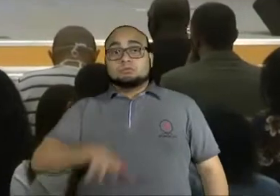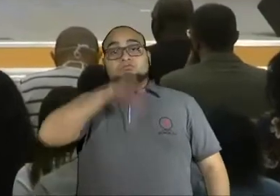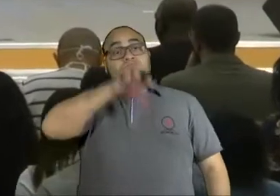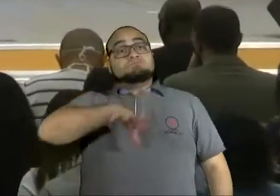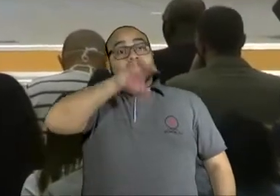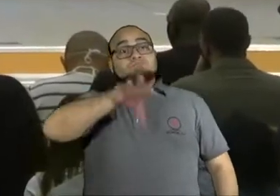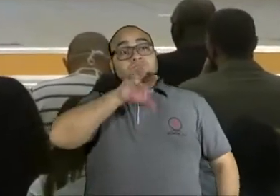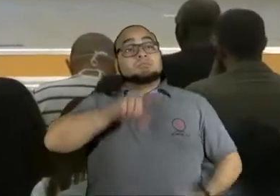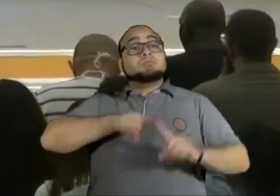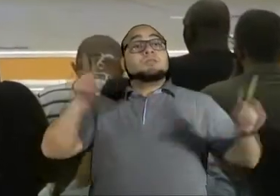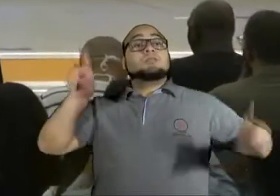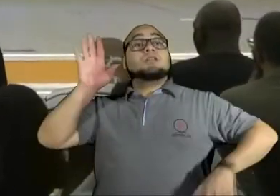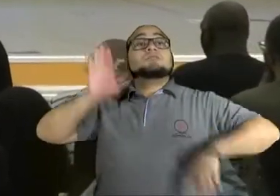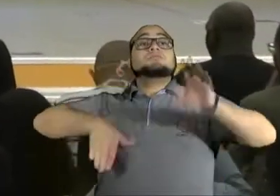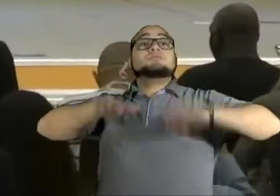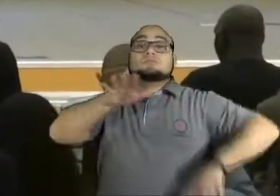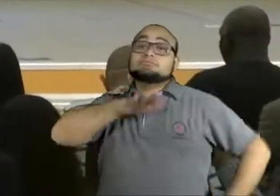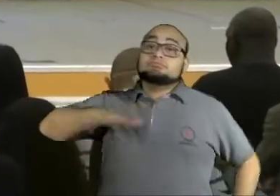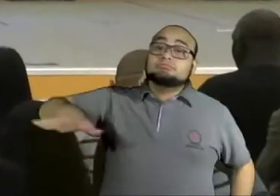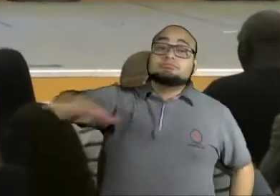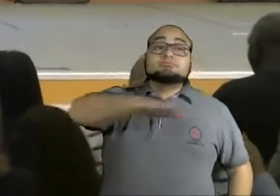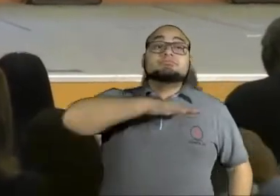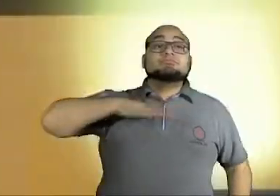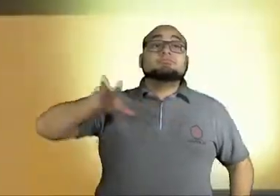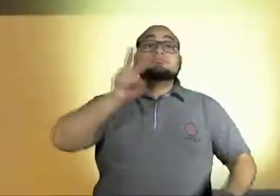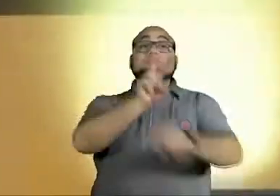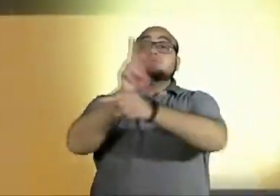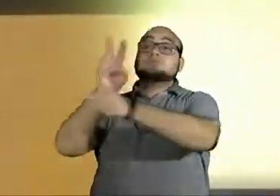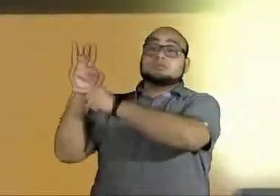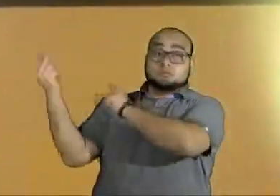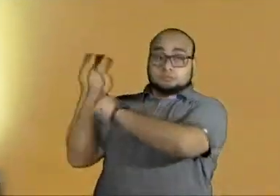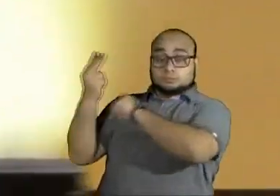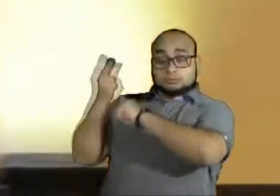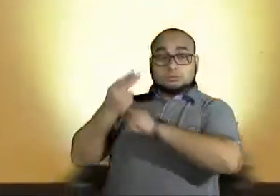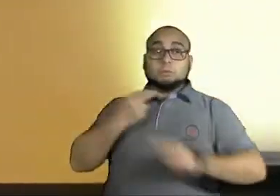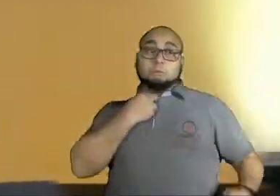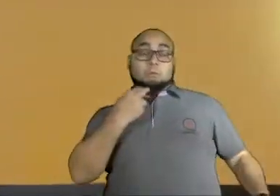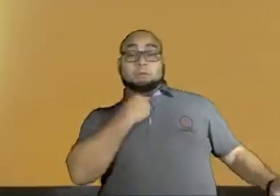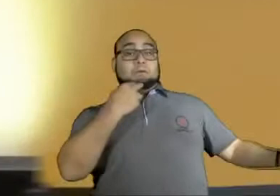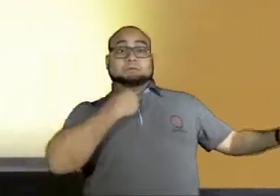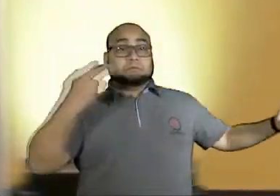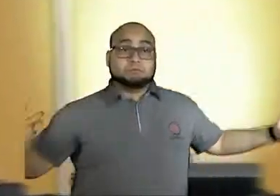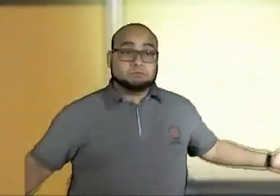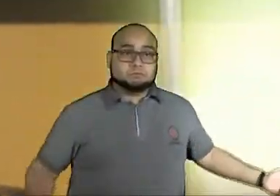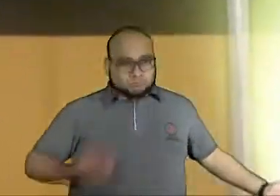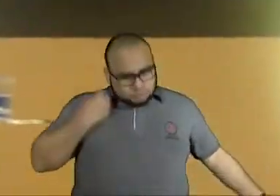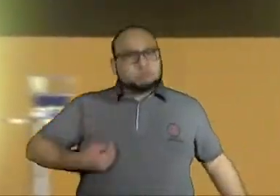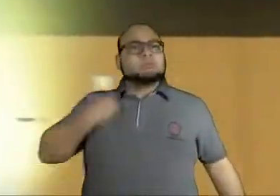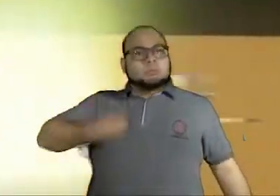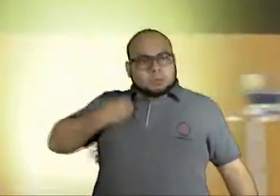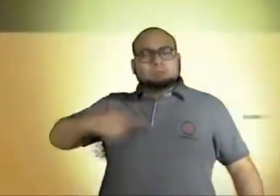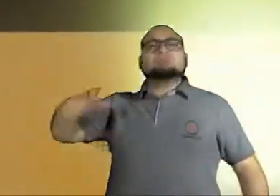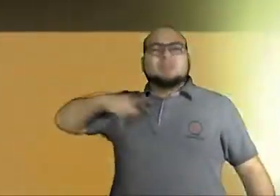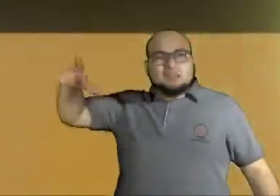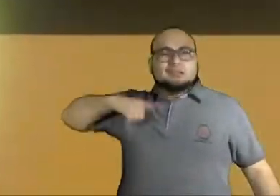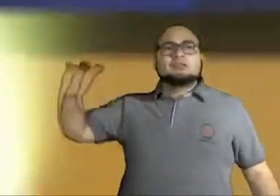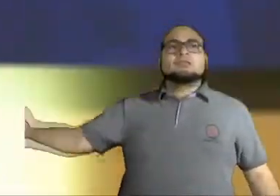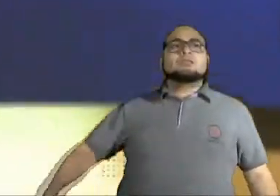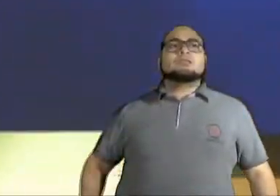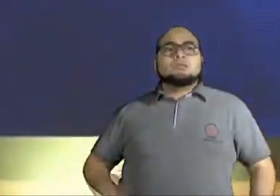de trabalho onde você não pode se defender. Você diz: viva eu estou, vive eu estou, porque estou